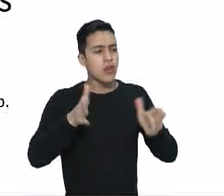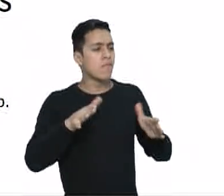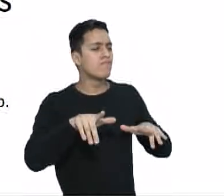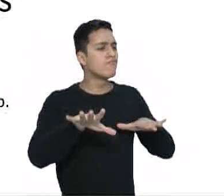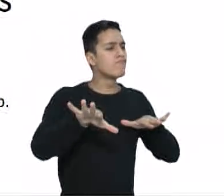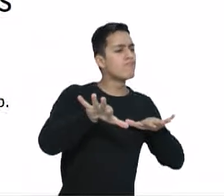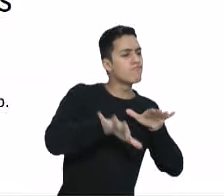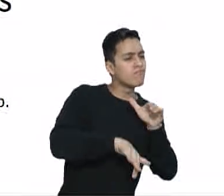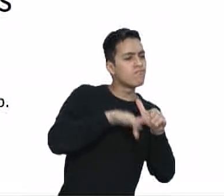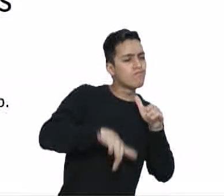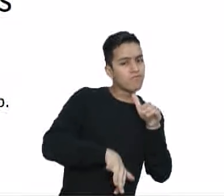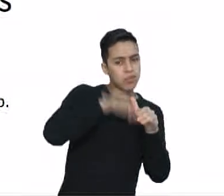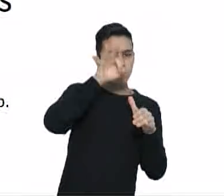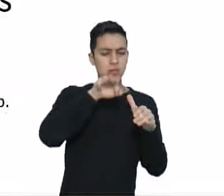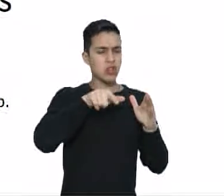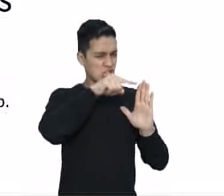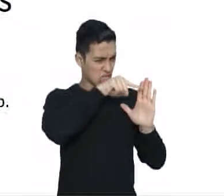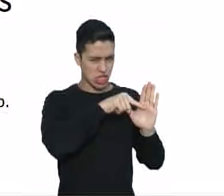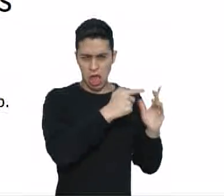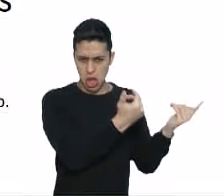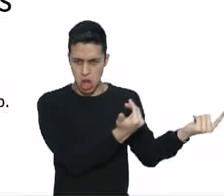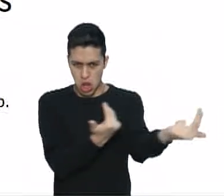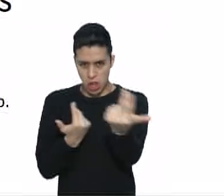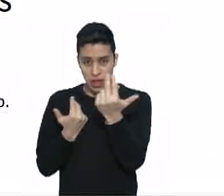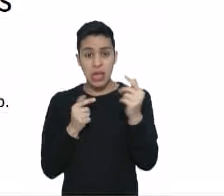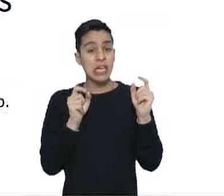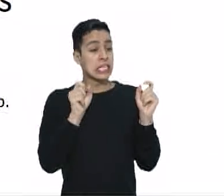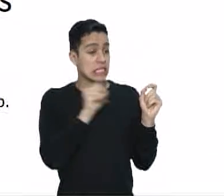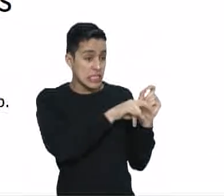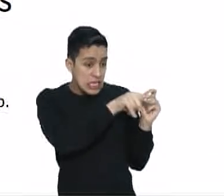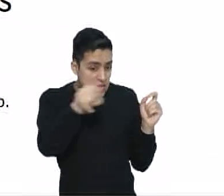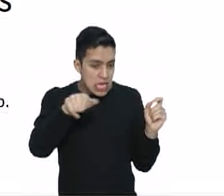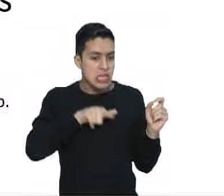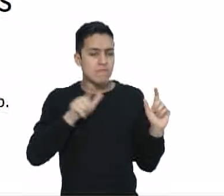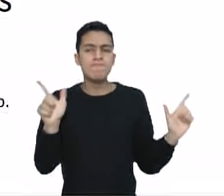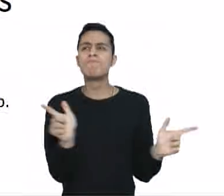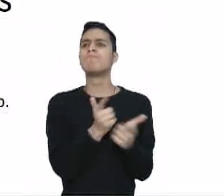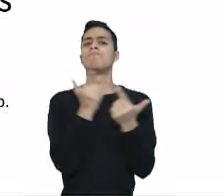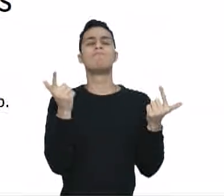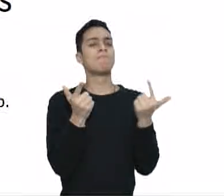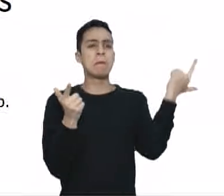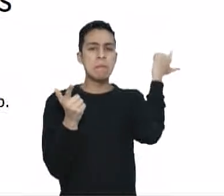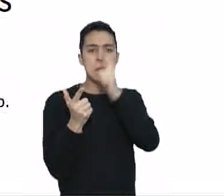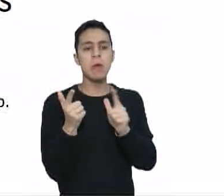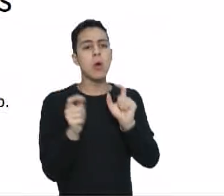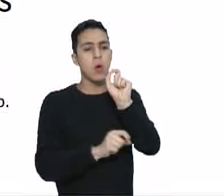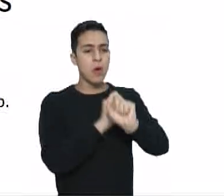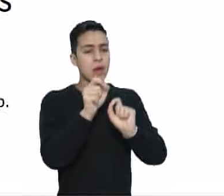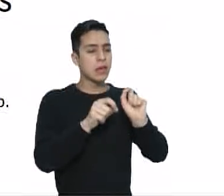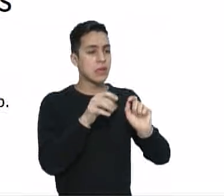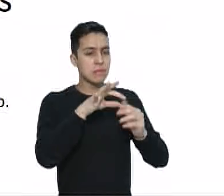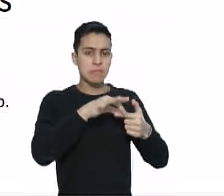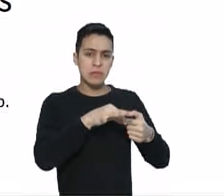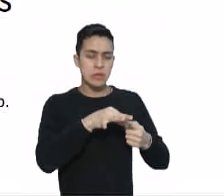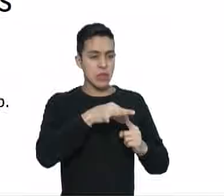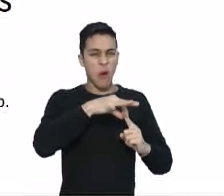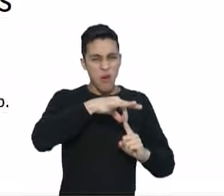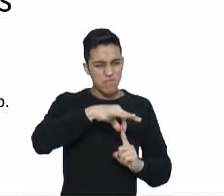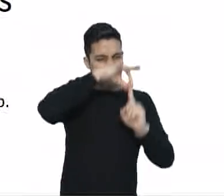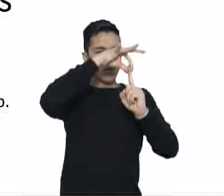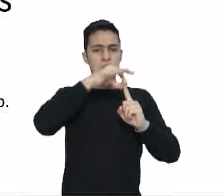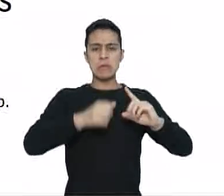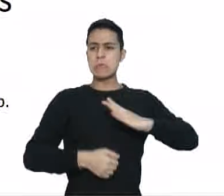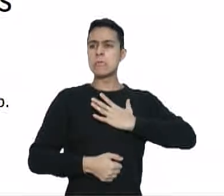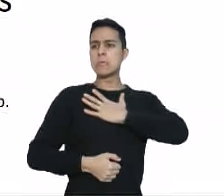sorteio com critérios iguais para todos, e aquele que desse sorte e favorecesse era seguido como general todo o tempo de